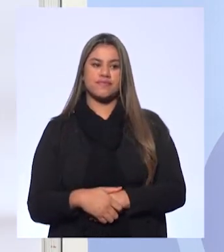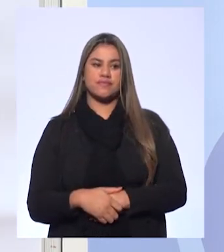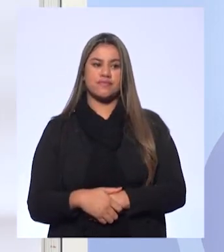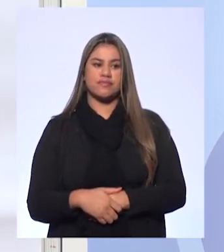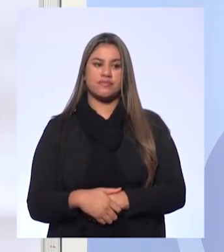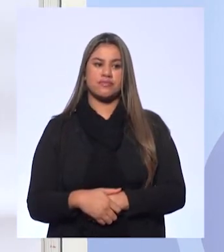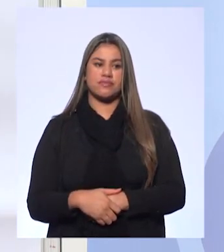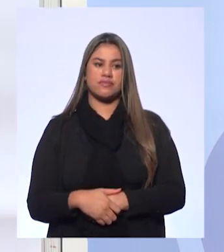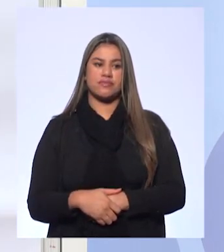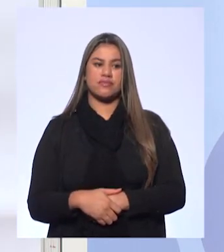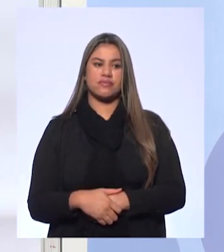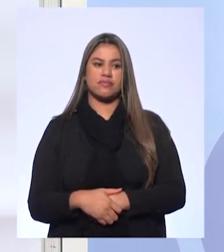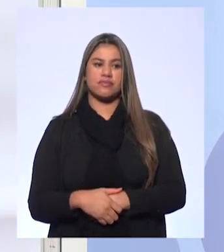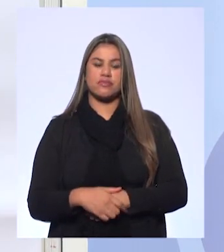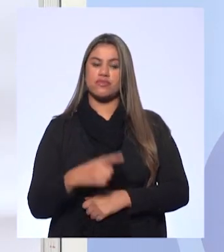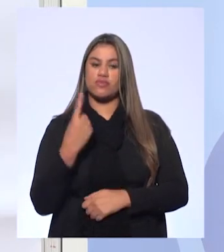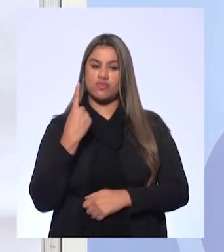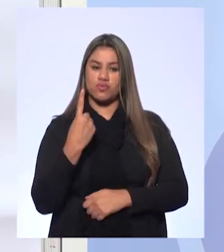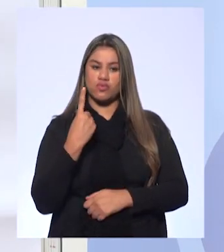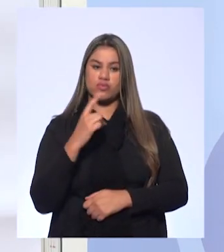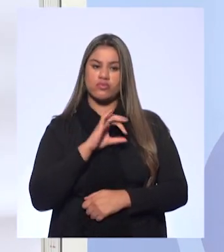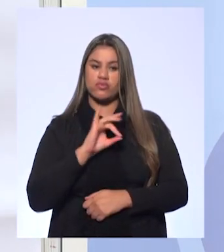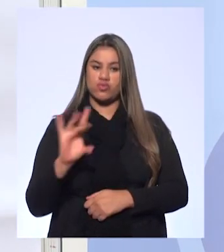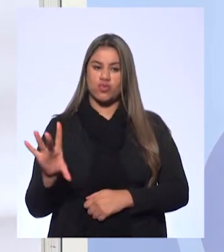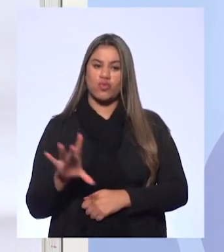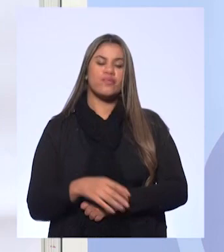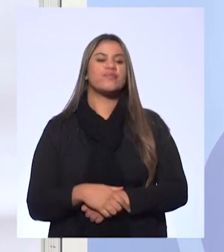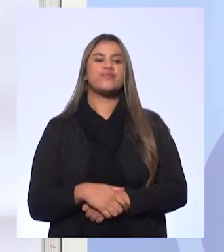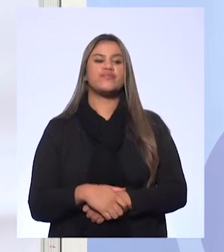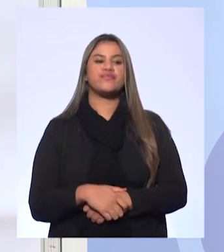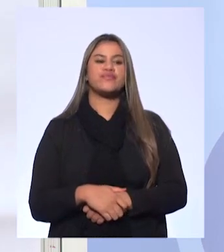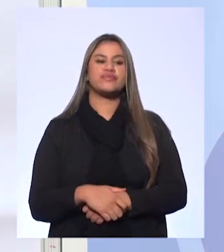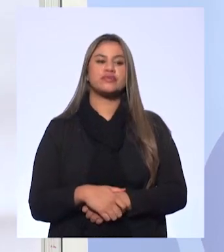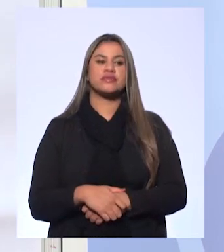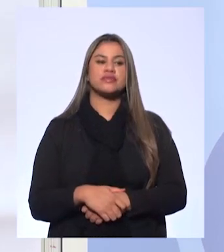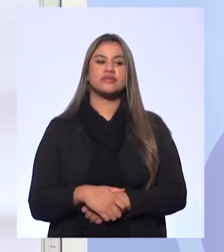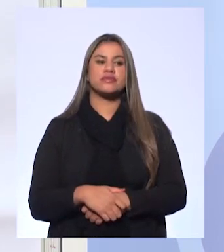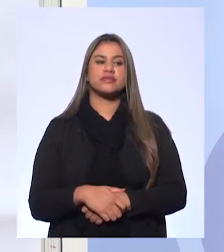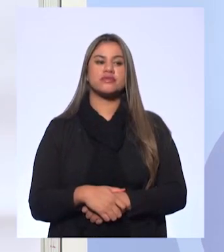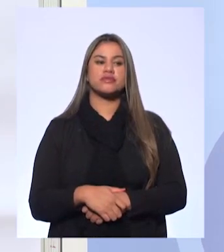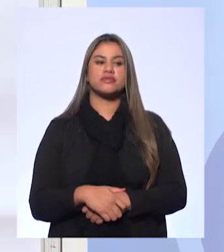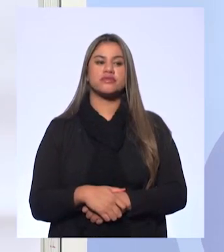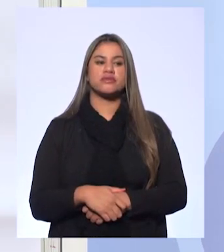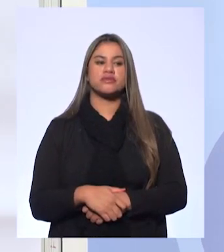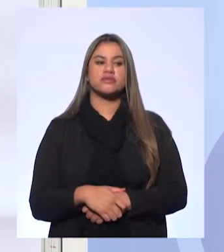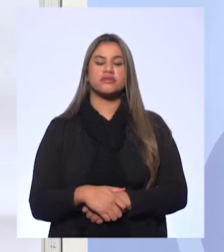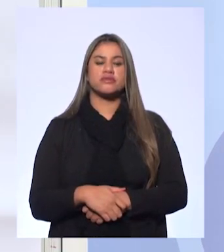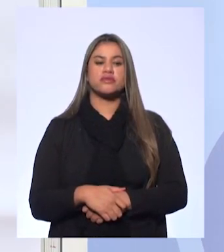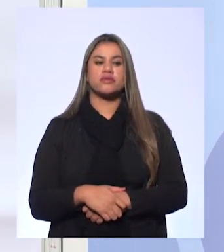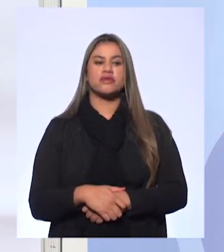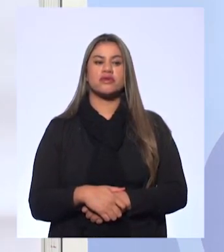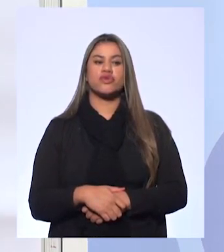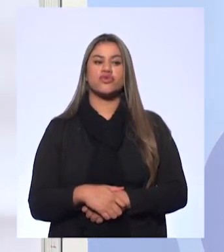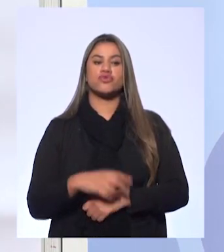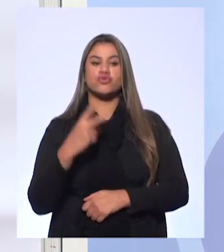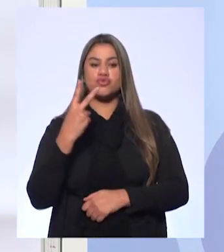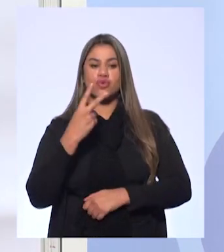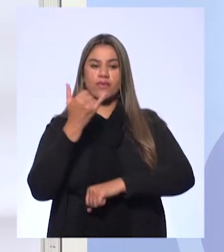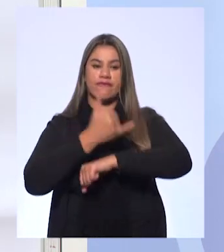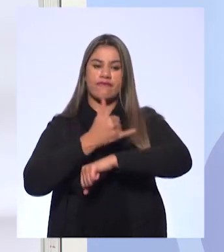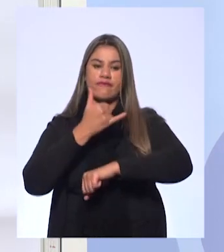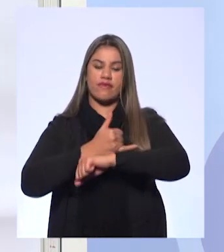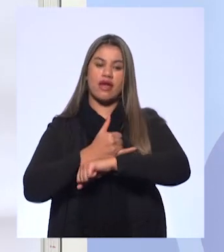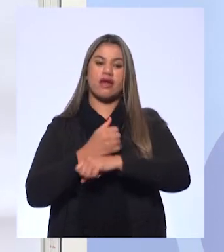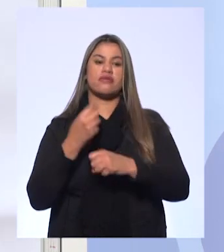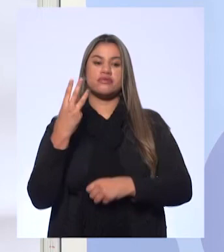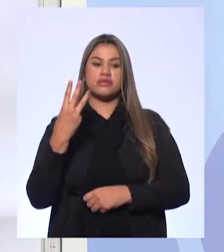ok? Então, aqui eu tenho uma molécula que vai pesar quanto? Eu tenho 2 ferro e 3 oxigênio. Então, vamos lá